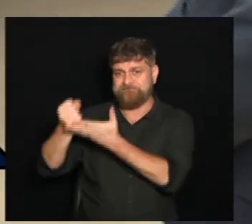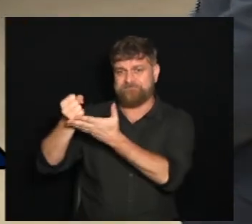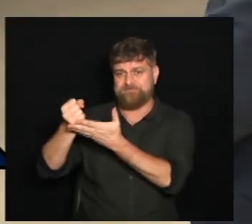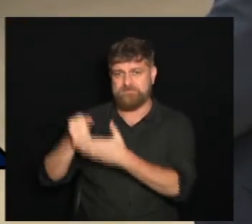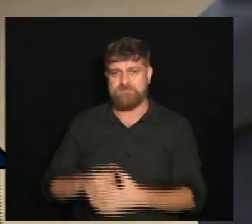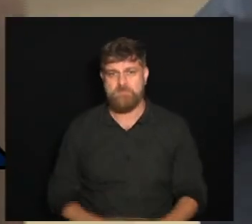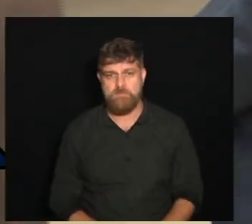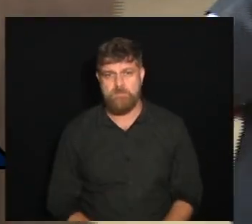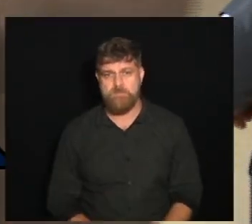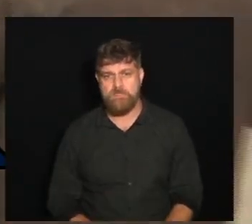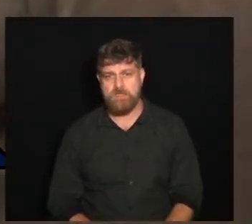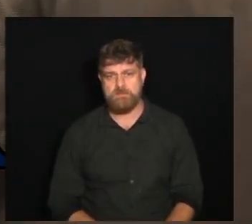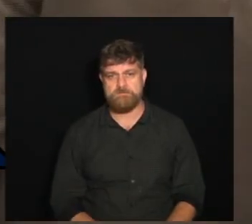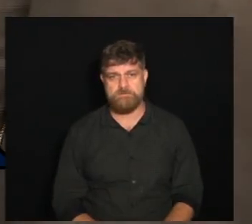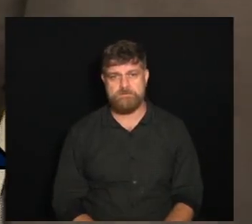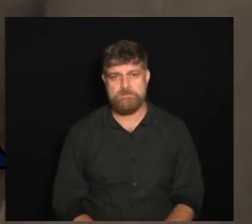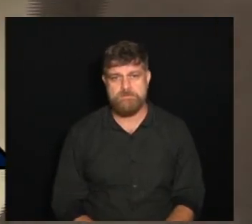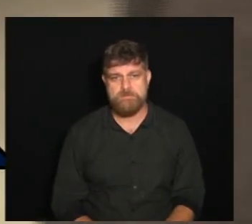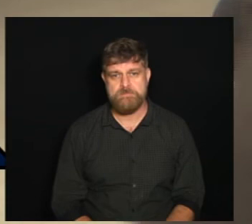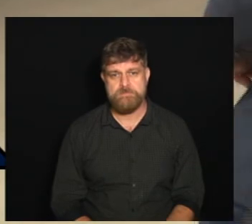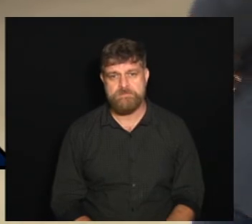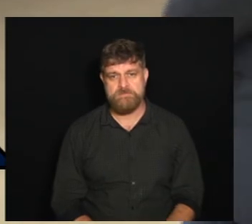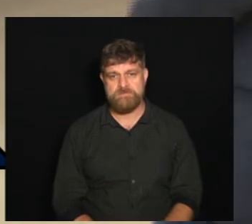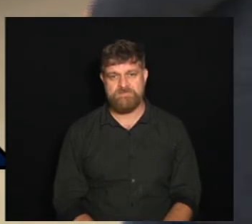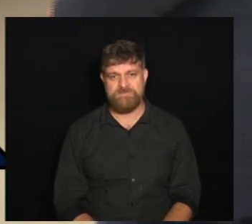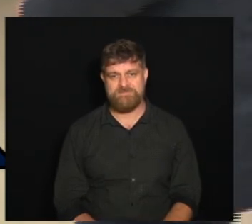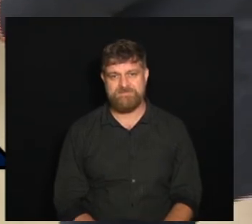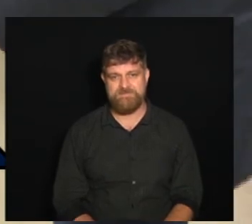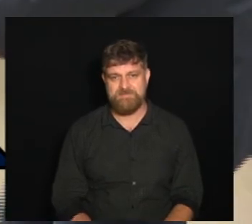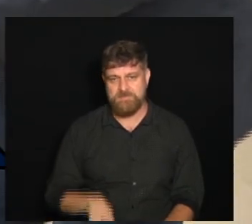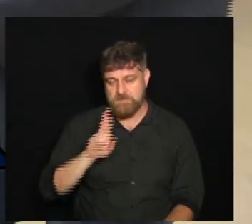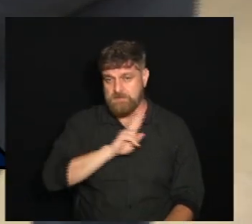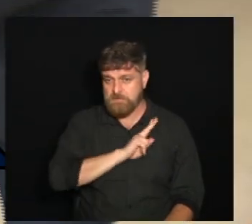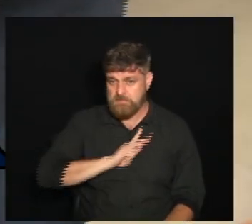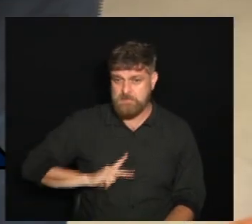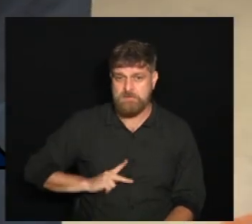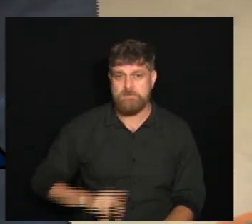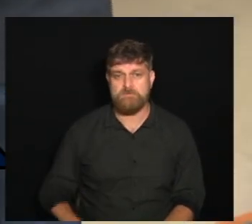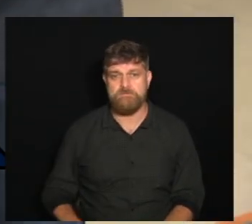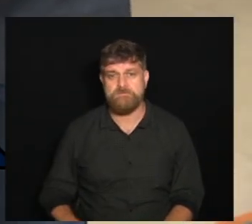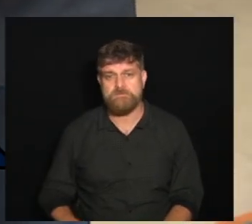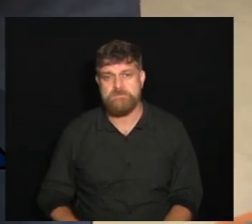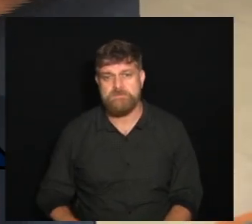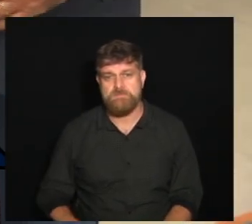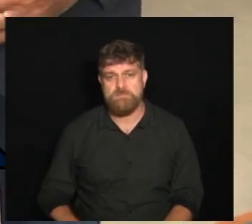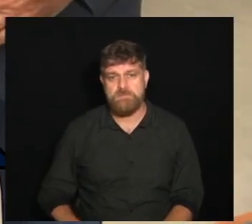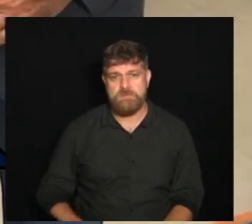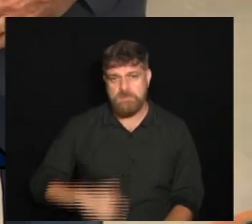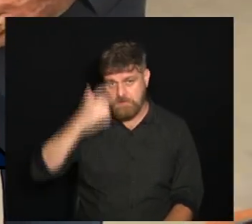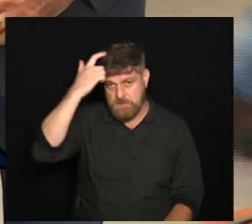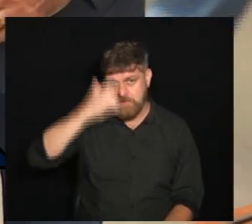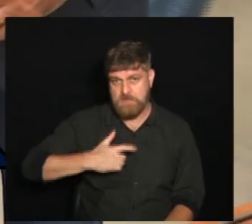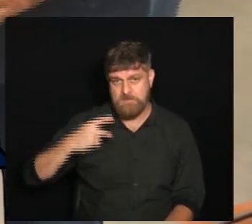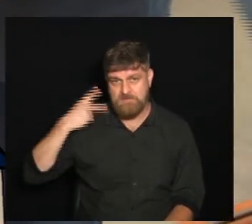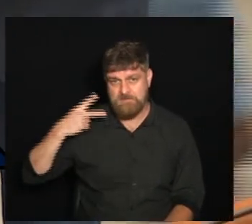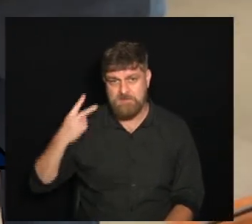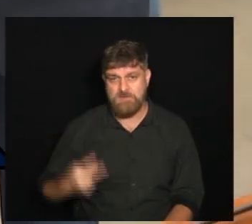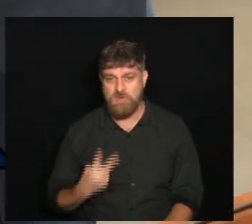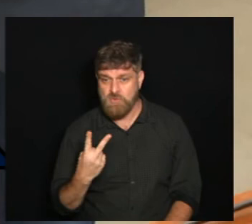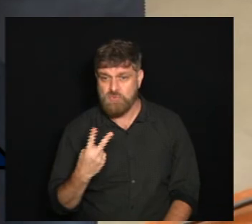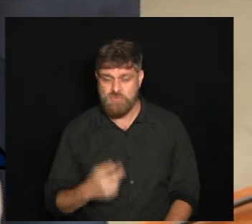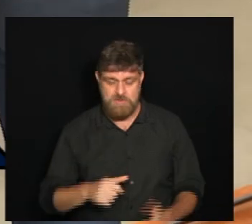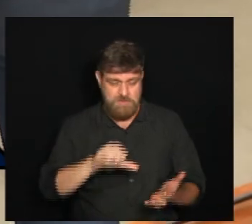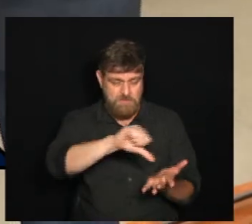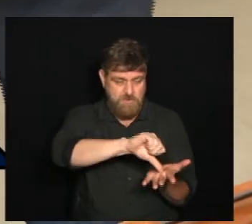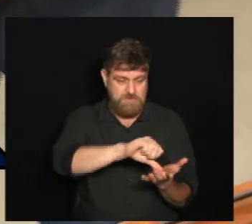viu? Obrigado, senhor vereador Ailton da Farmácia. Senhor presidente, comunicar que o vereador hoje esteve em 2 pontos de